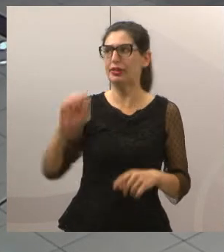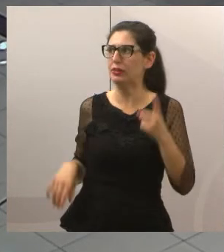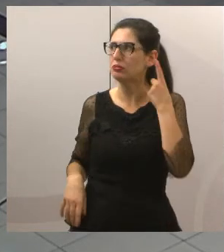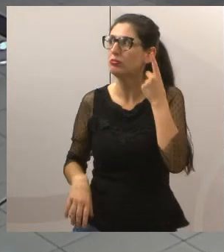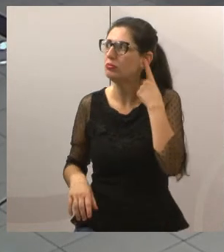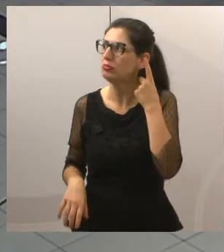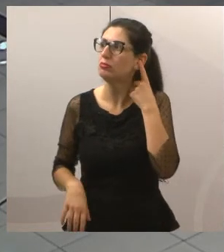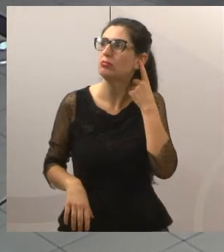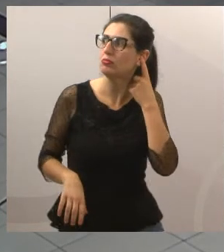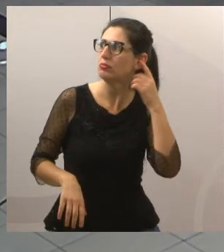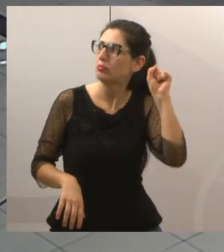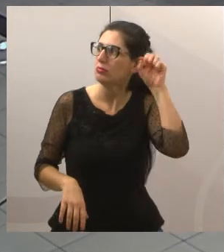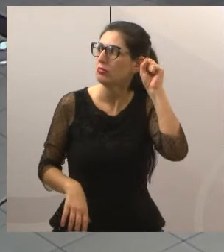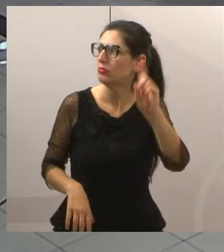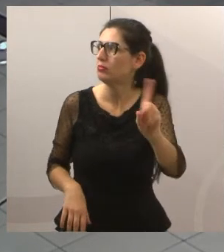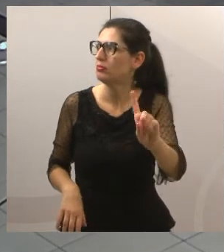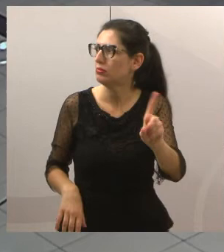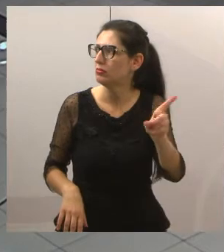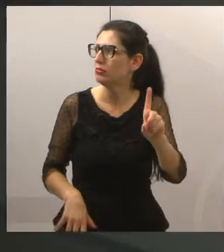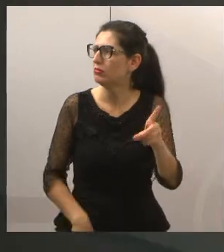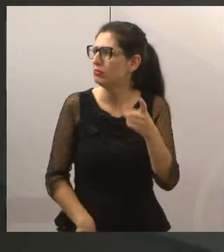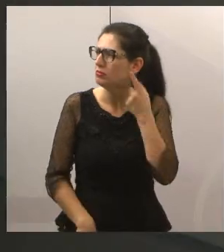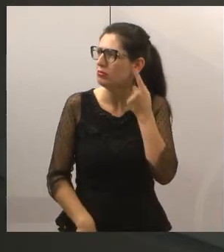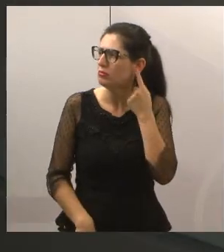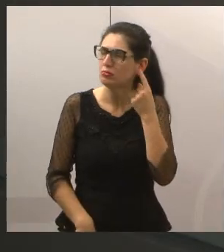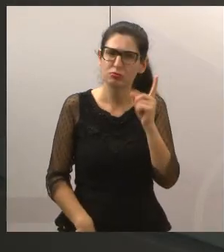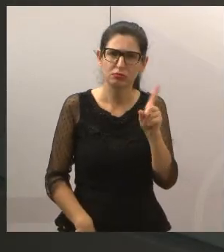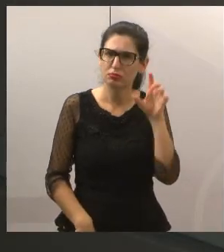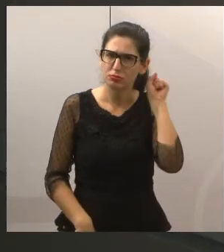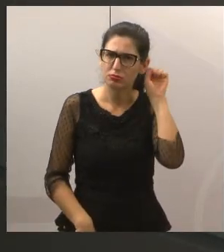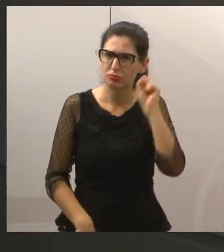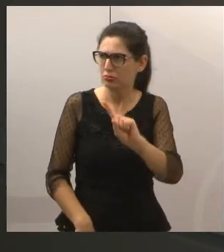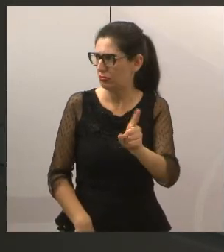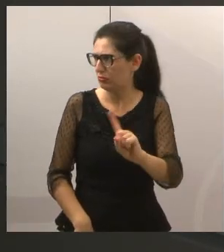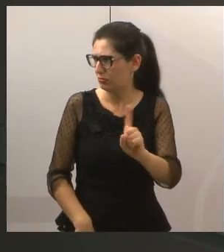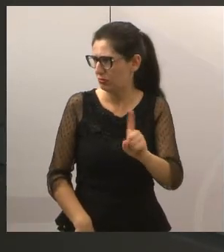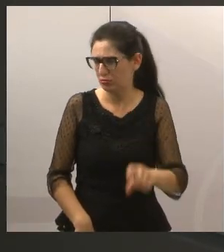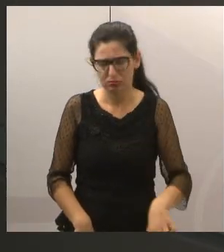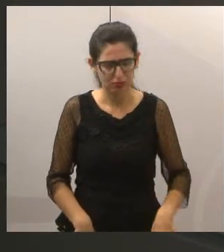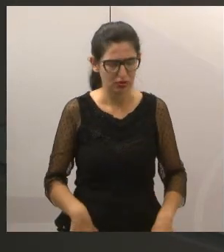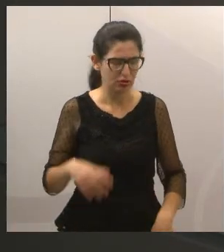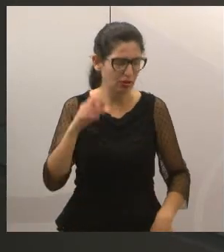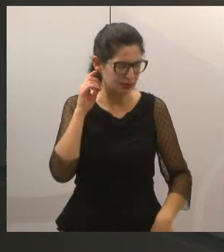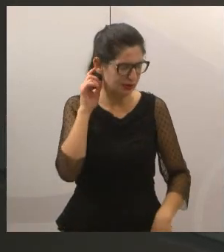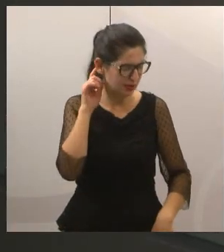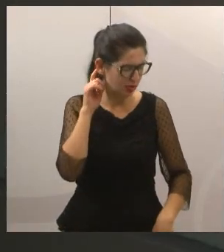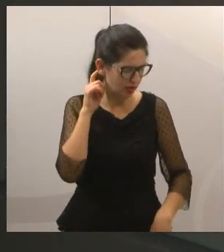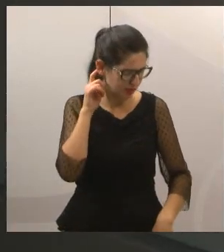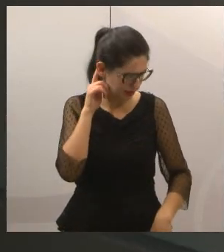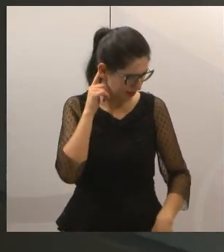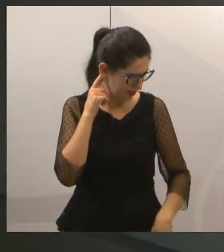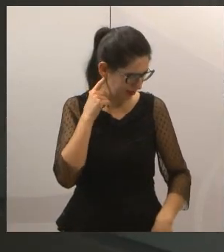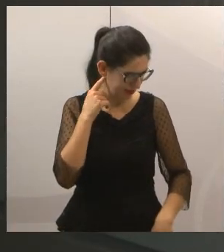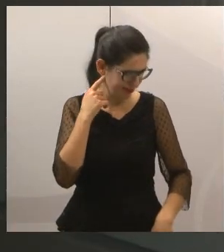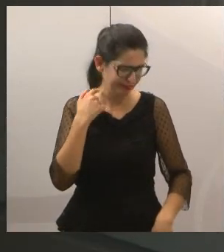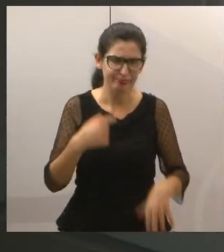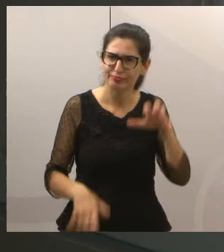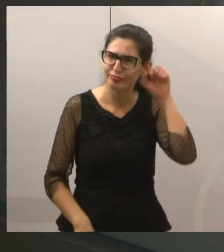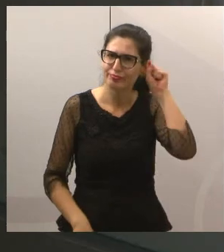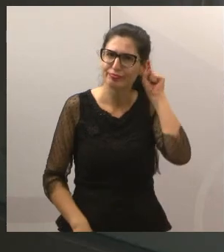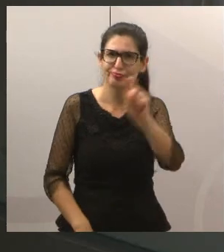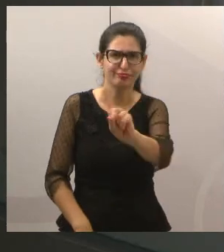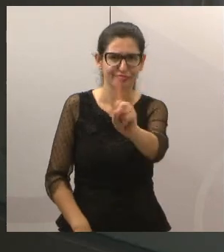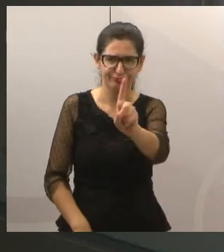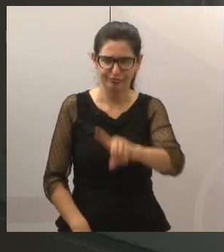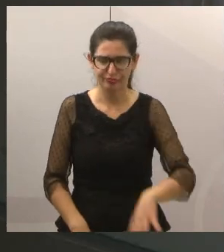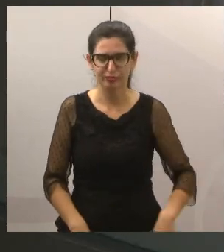as entidades, eu acho que é importante ficar de informação para todos os vereadores aqui também, que durante a minha permanência na